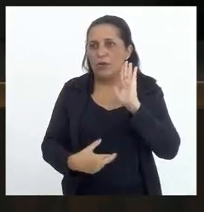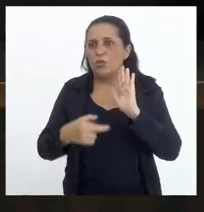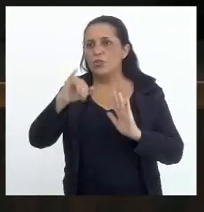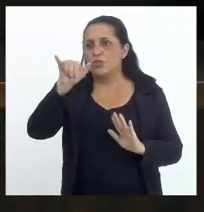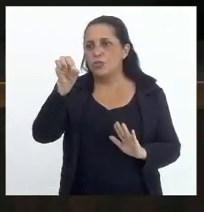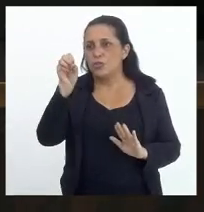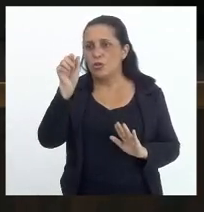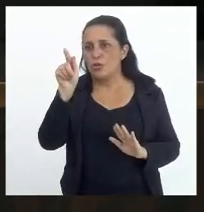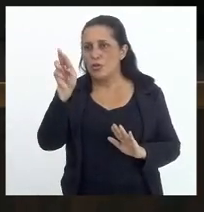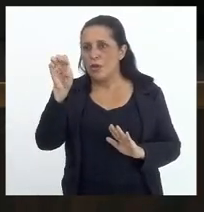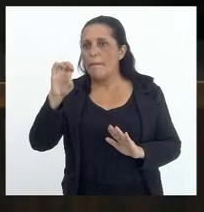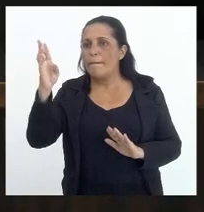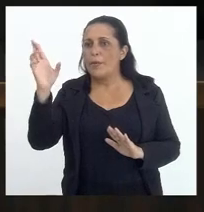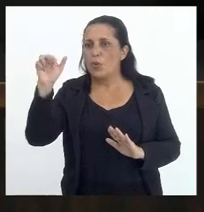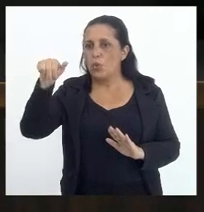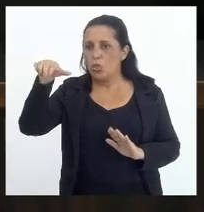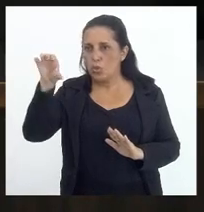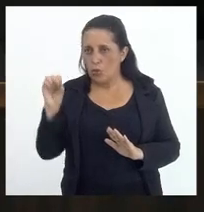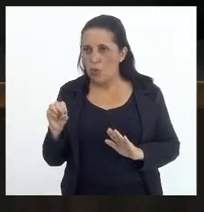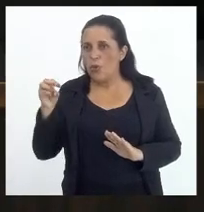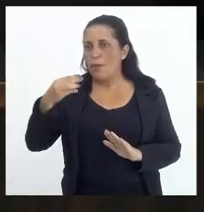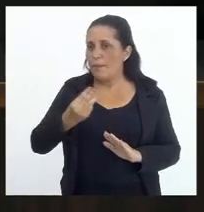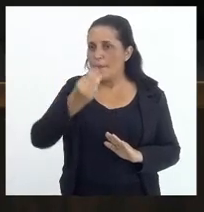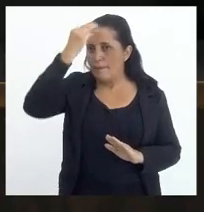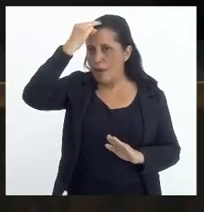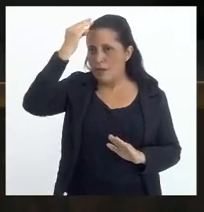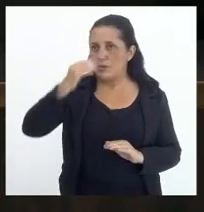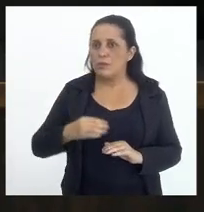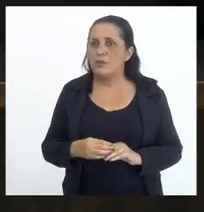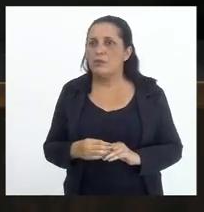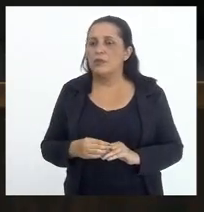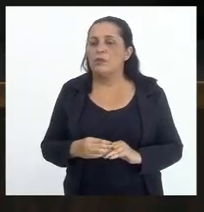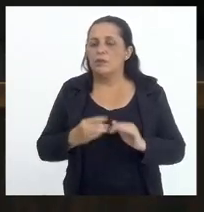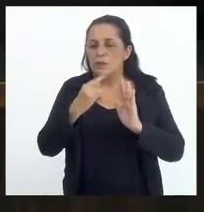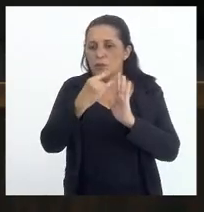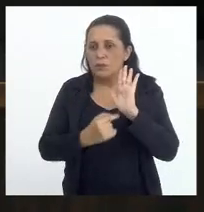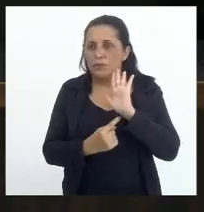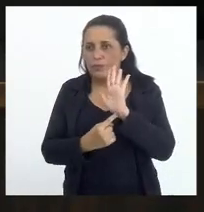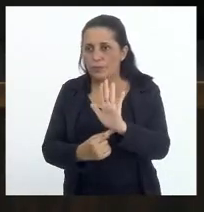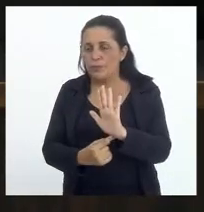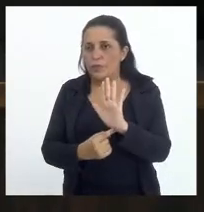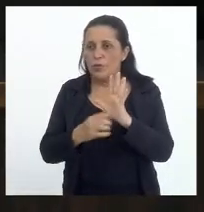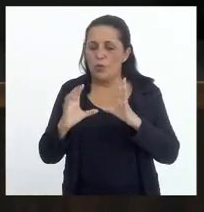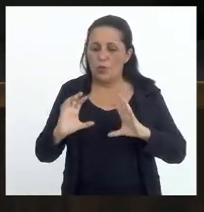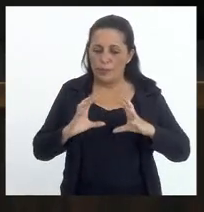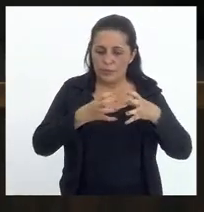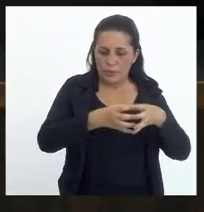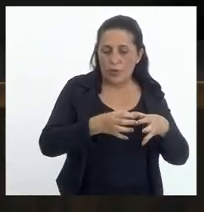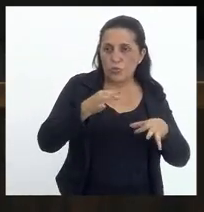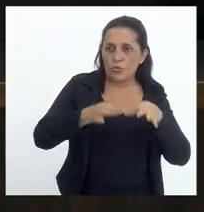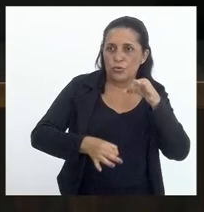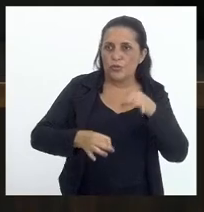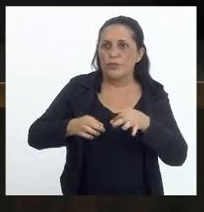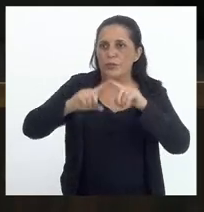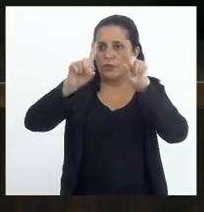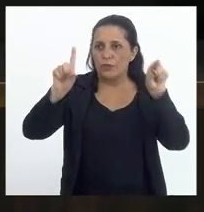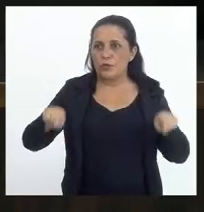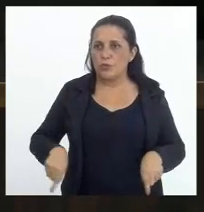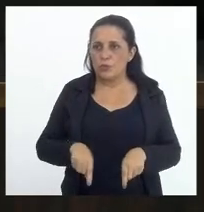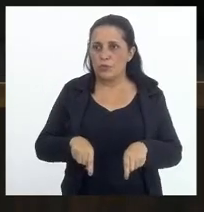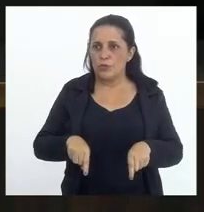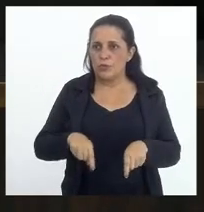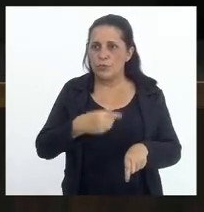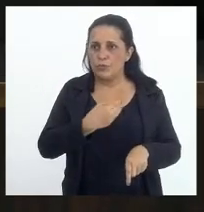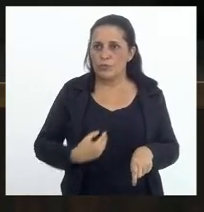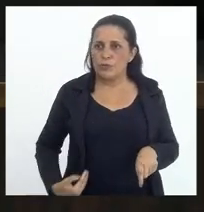Neto, Bruno Dauari, Márcio Pacheco. Pendendo de pareceres das Comissões de Constituição e Justiça, Servidores Públicos e de Orçamento, as emendas de plenário.